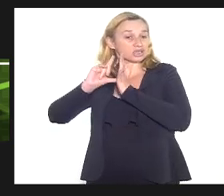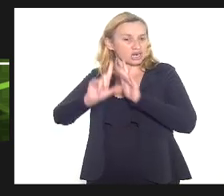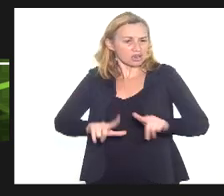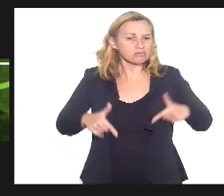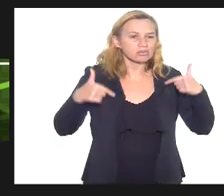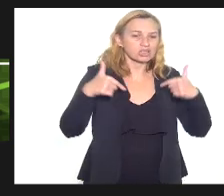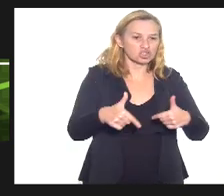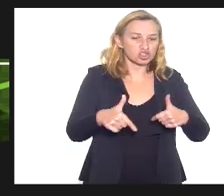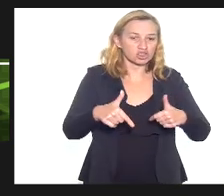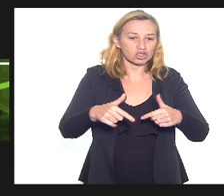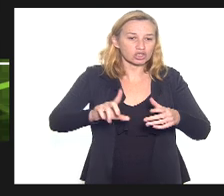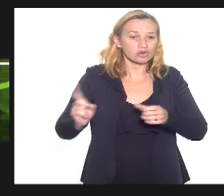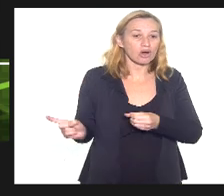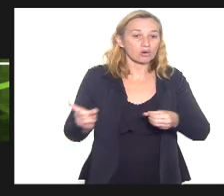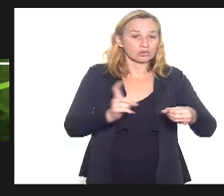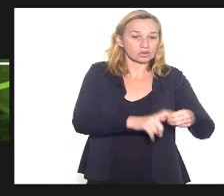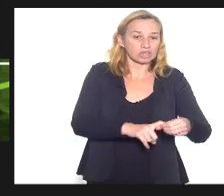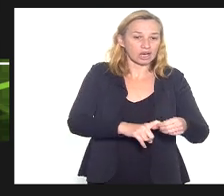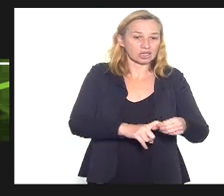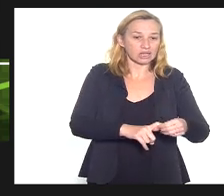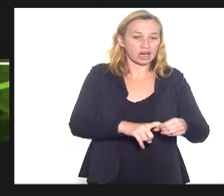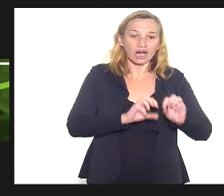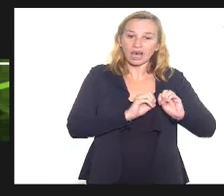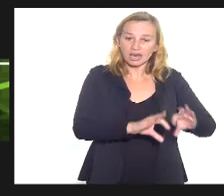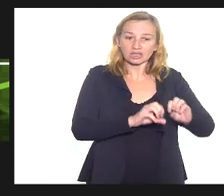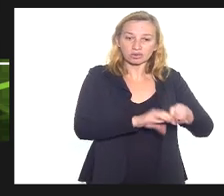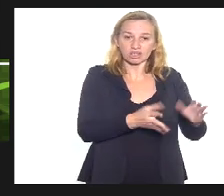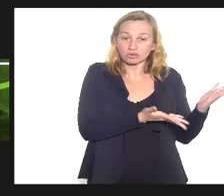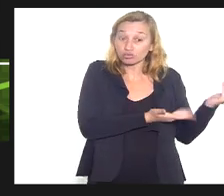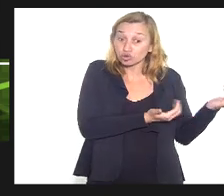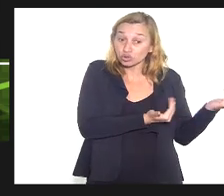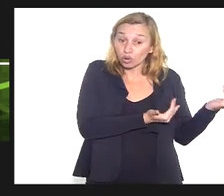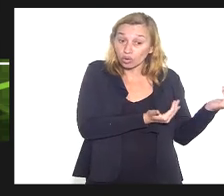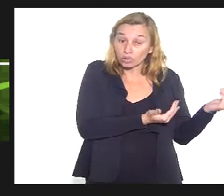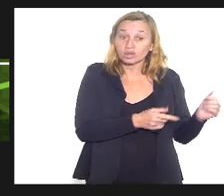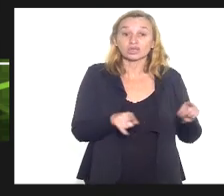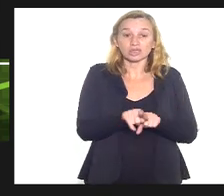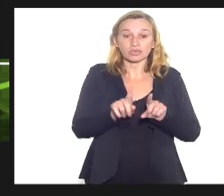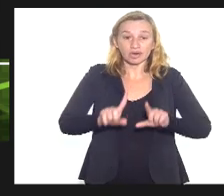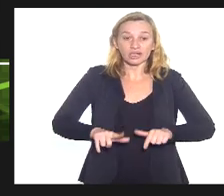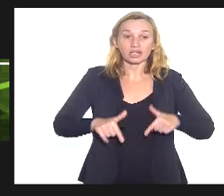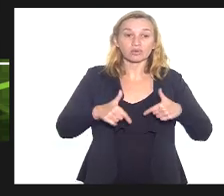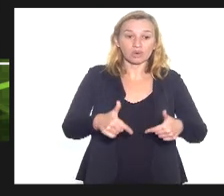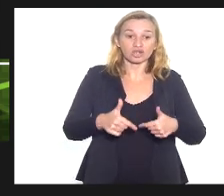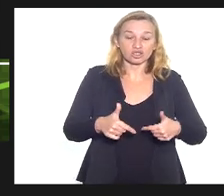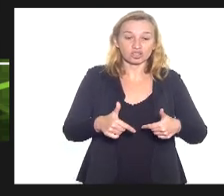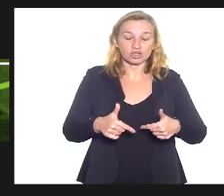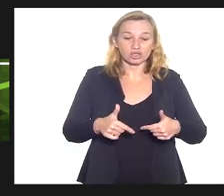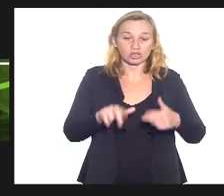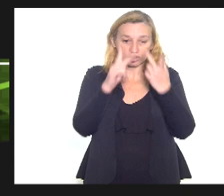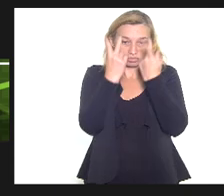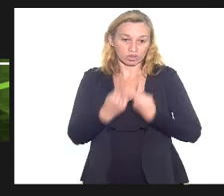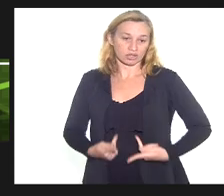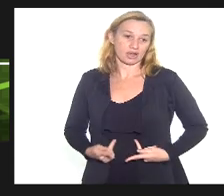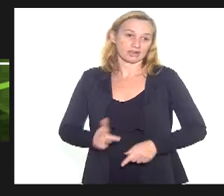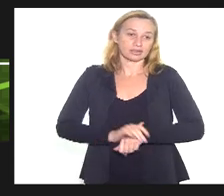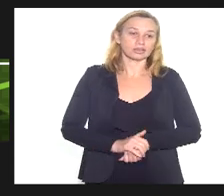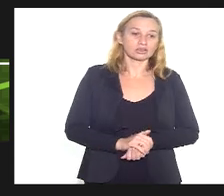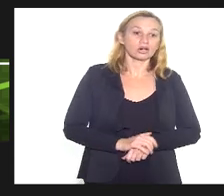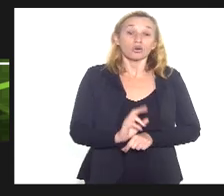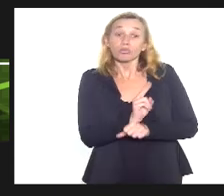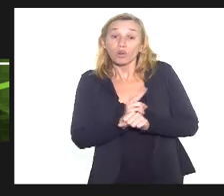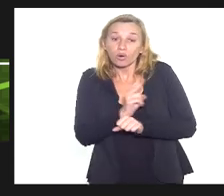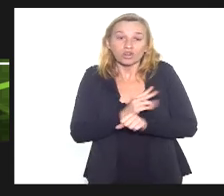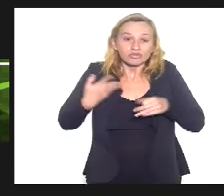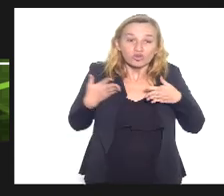ações voltadas à educação de jovens e ações humanitárias. Então, nós